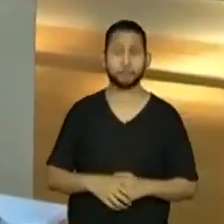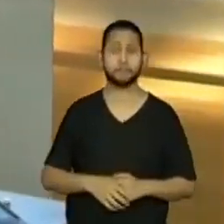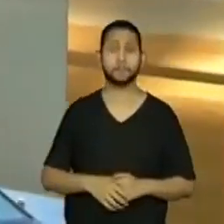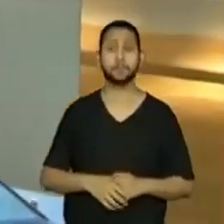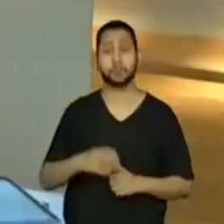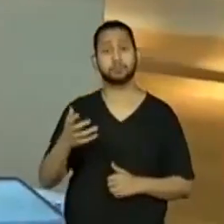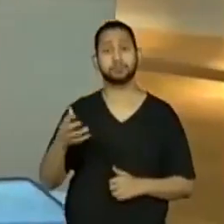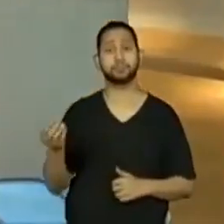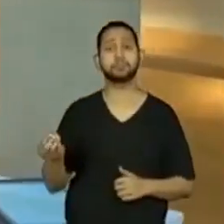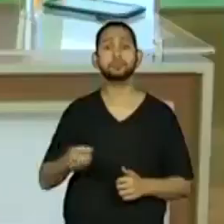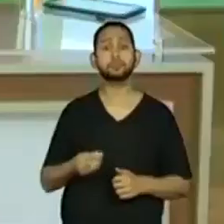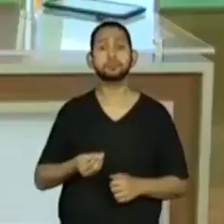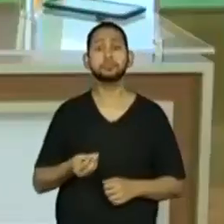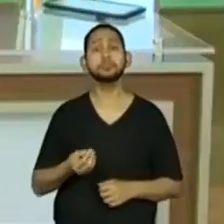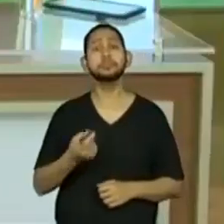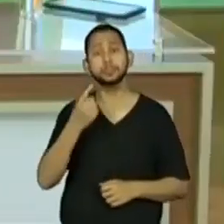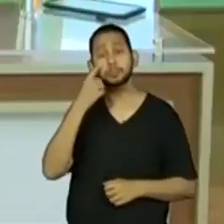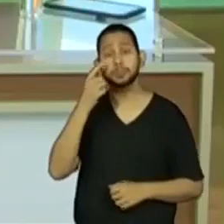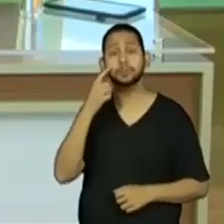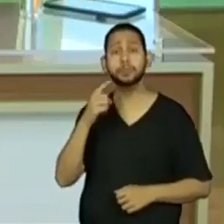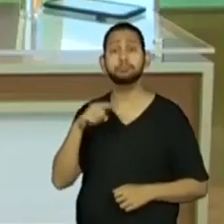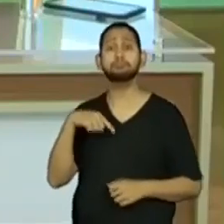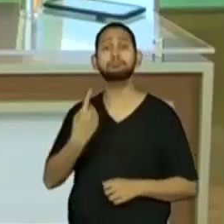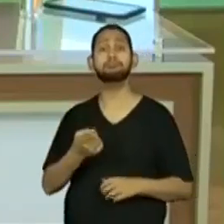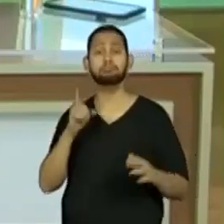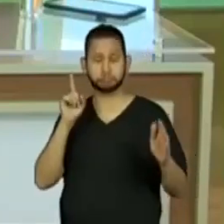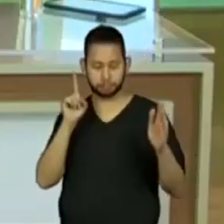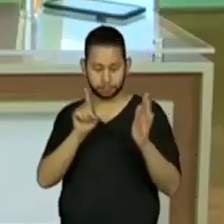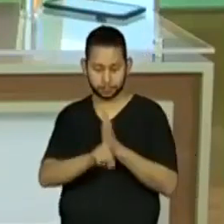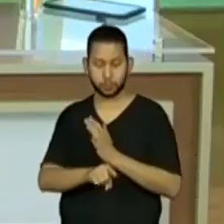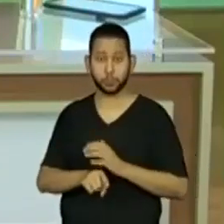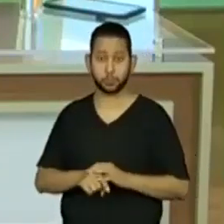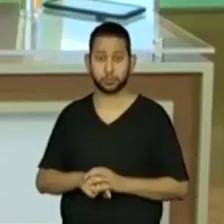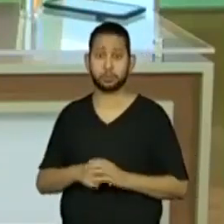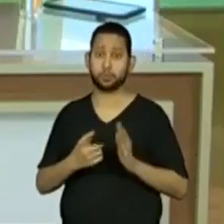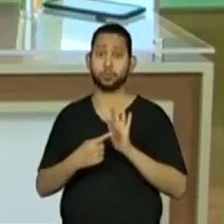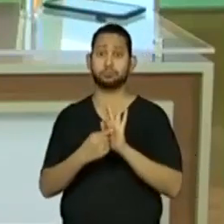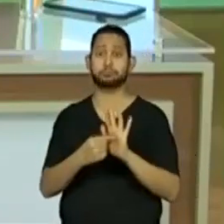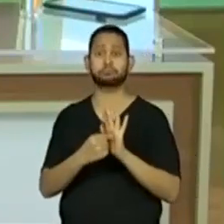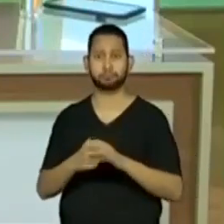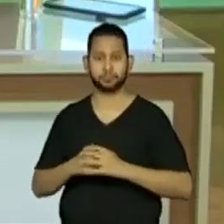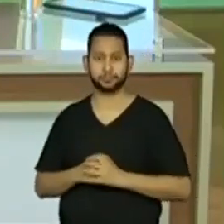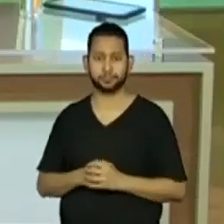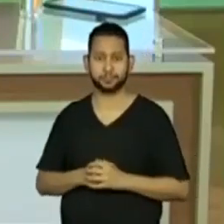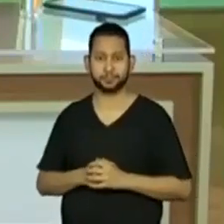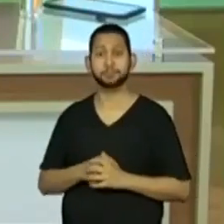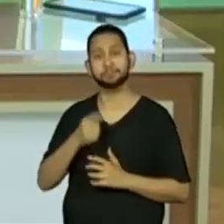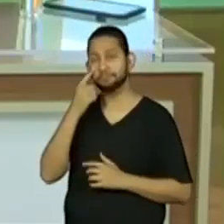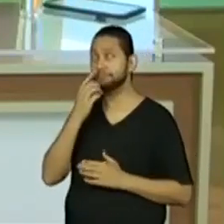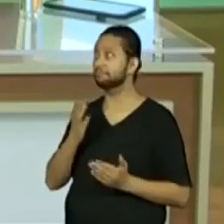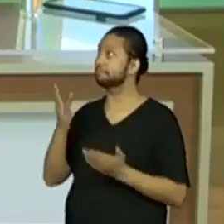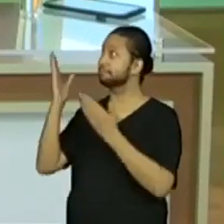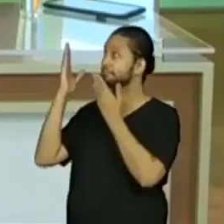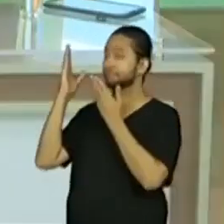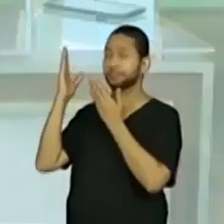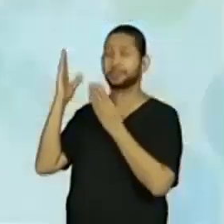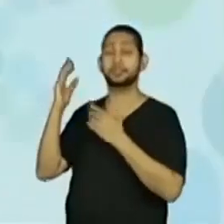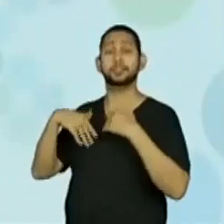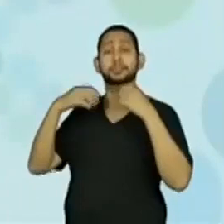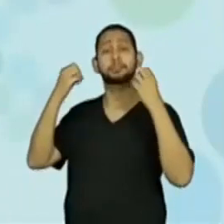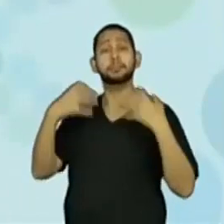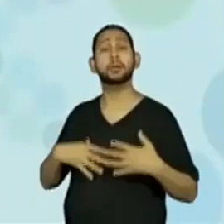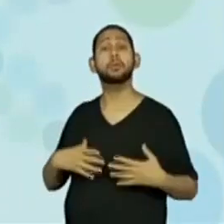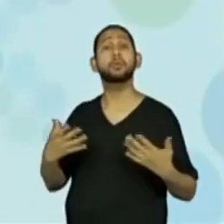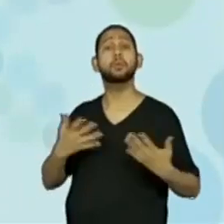Então, vamos lá para nosso próximo questionamento e demonstração. Aqui na tela, nós vamos falar